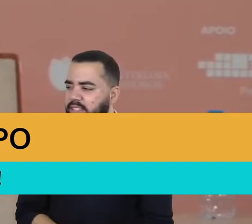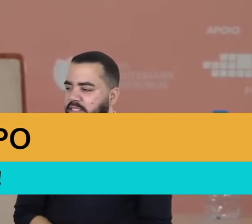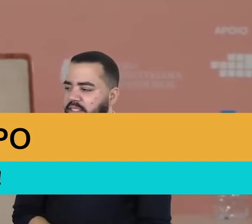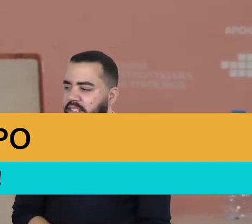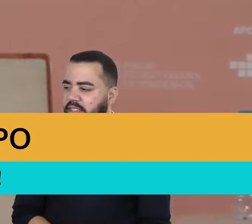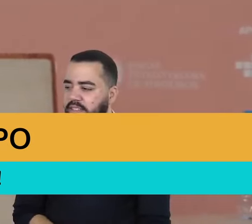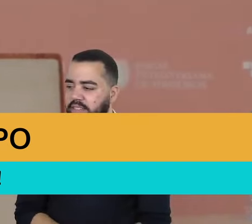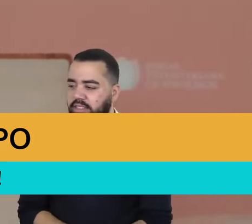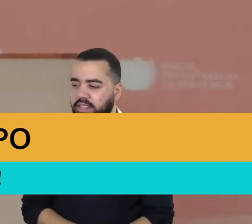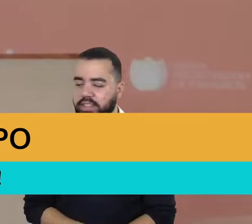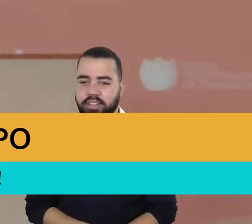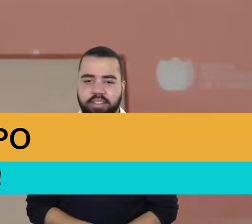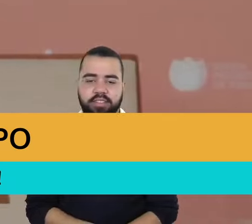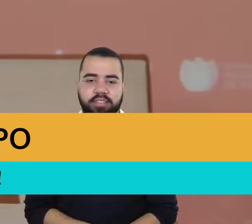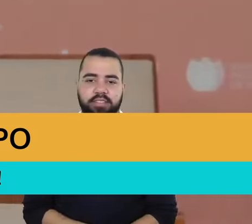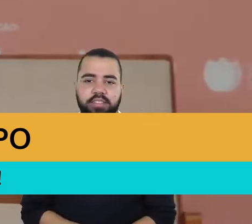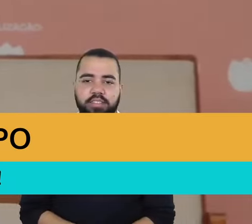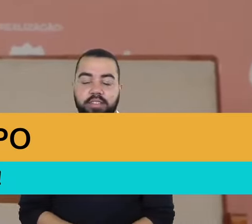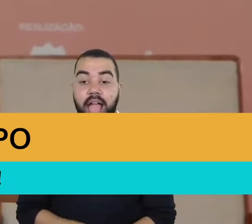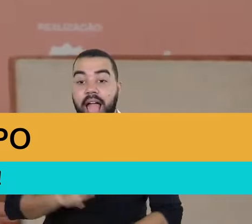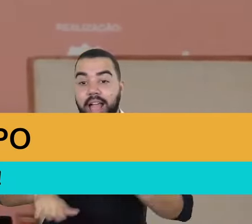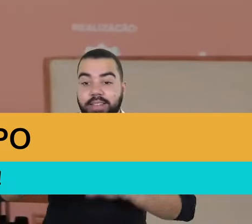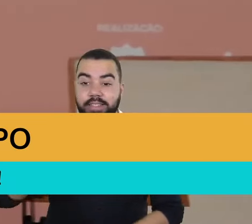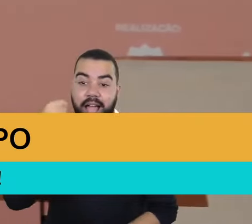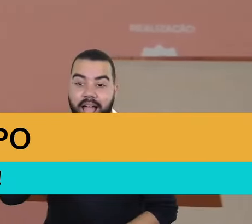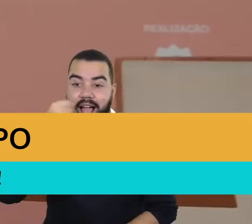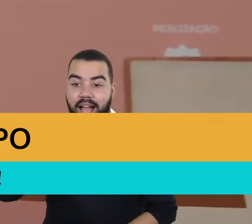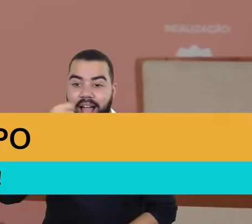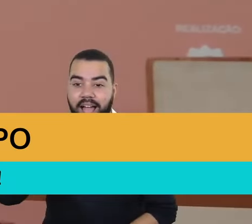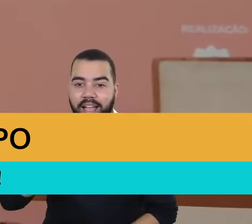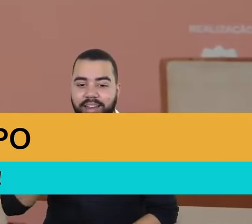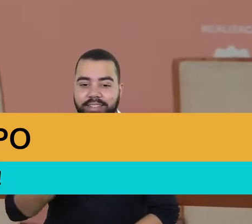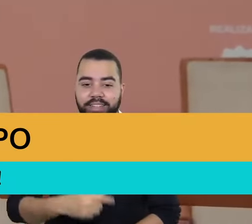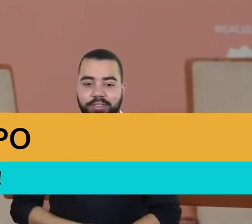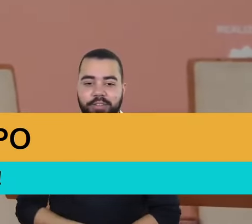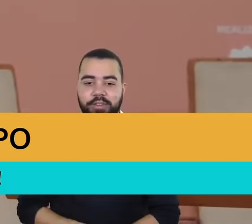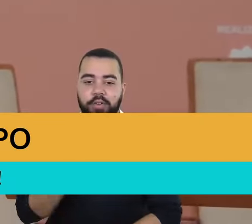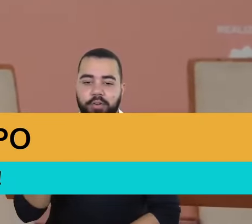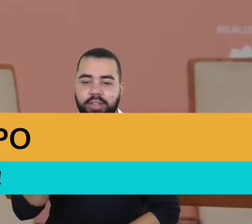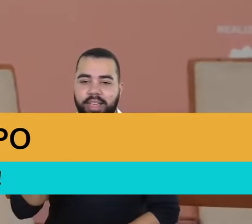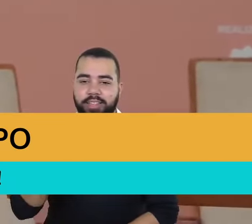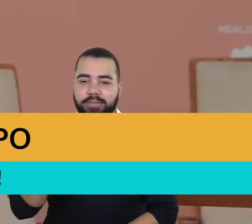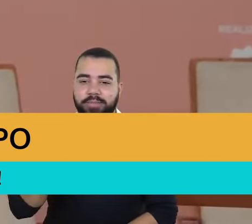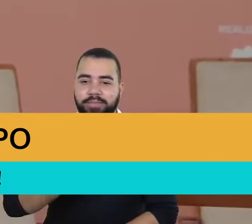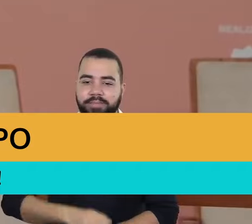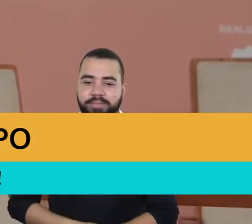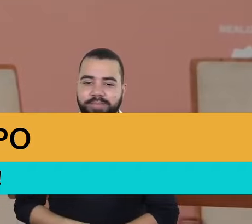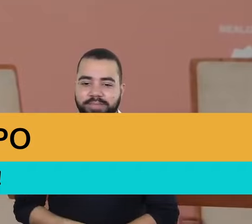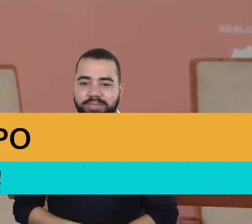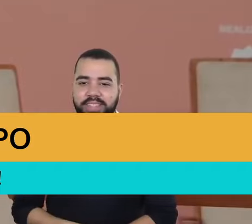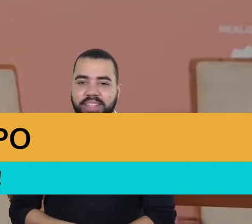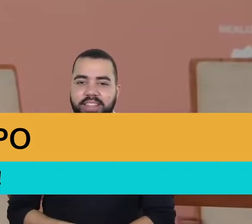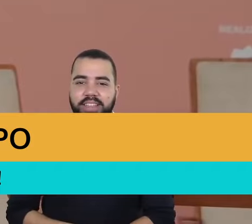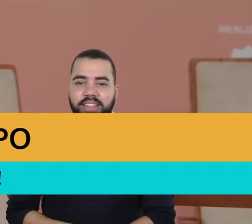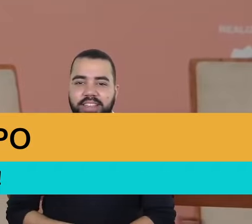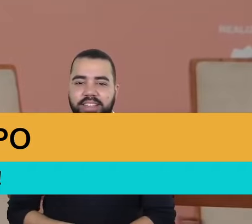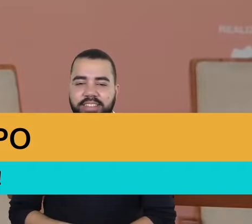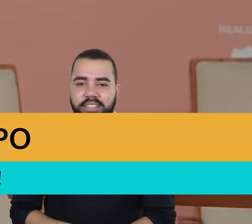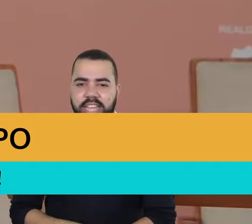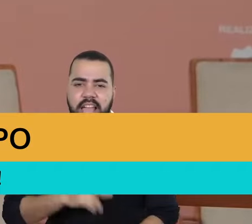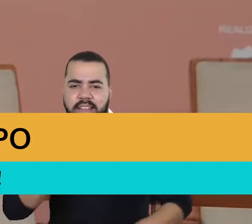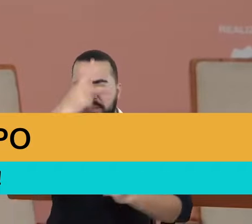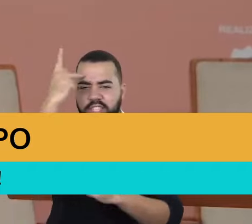Porque é muito engraçado quando nós vemos alguém diferente. Diferente em vários sentidos. Transtornos mentais,